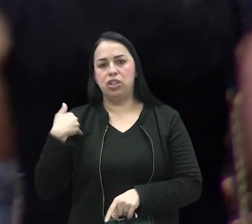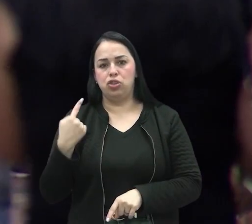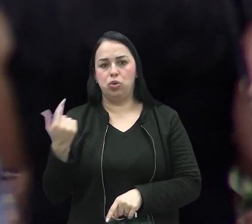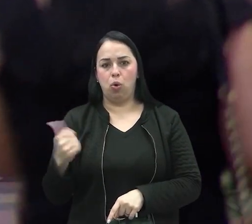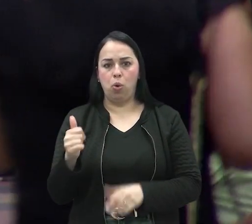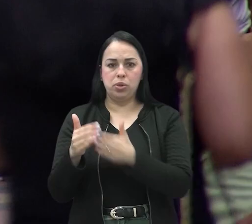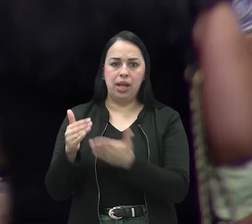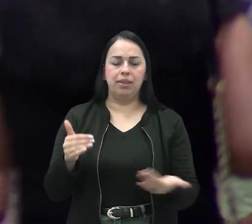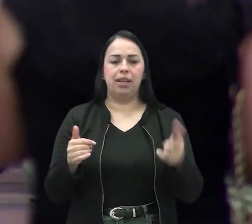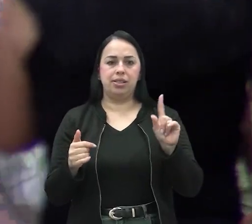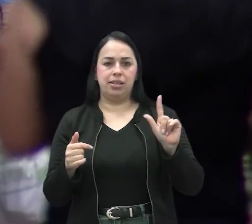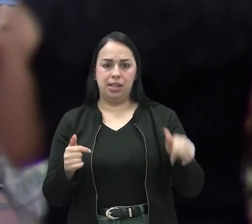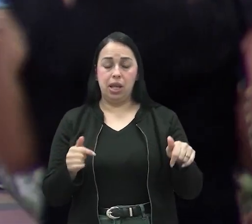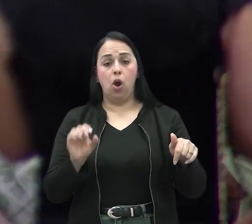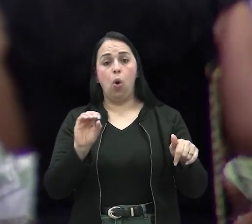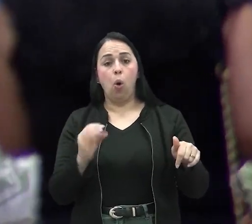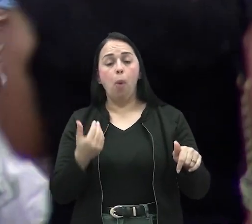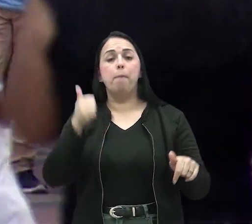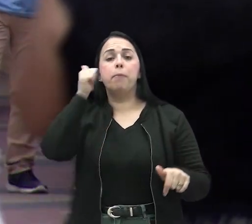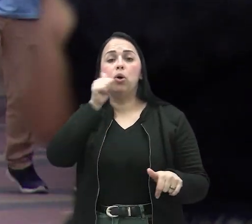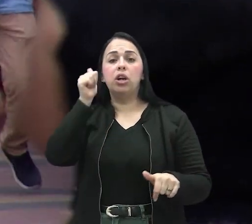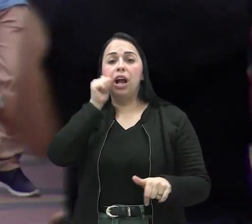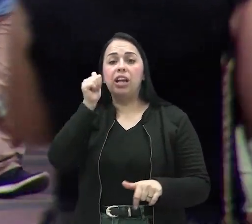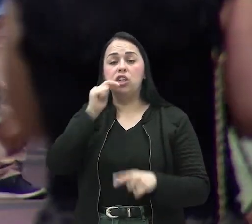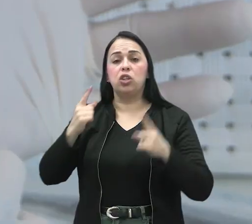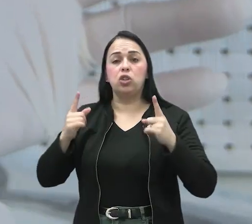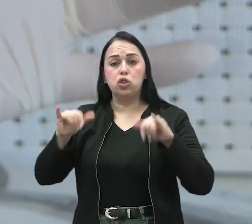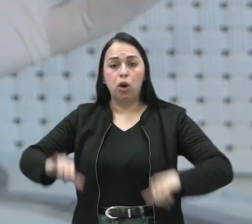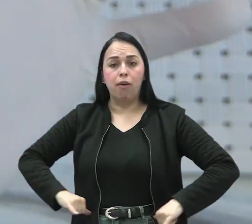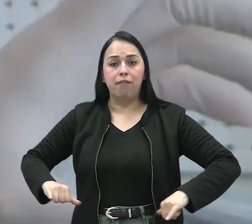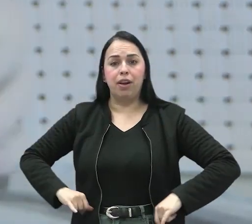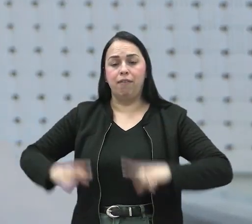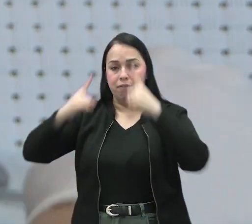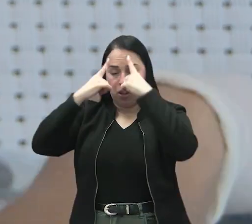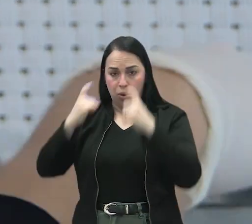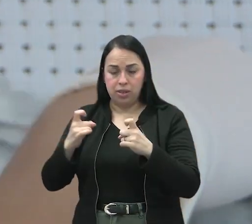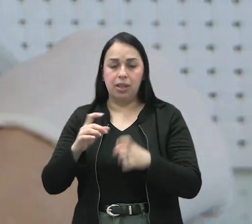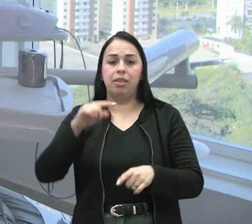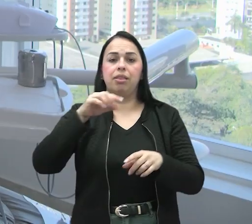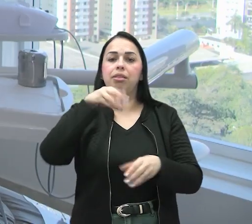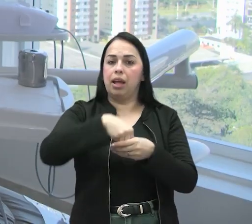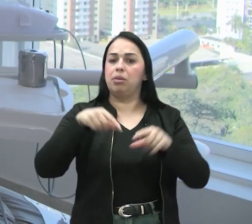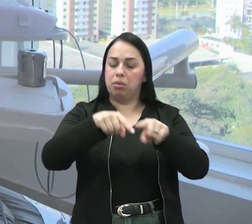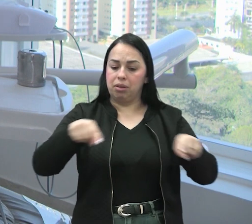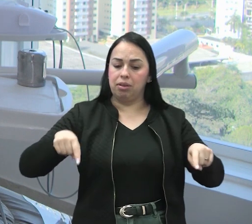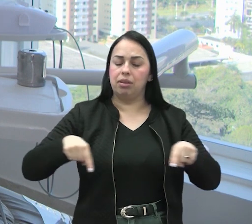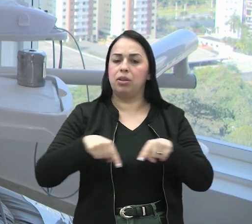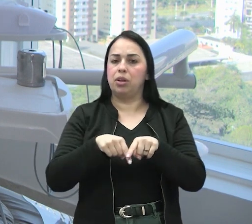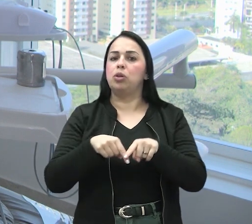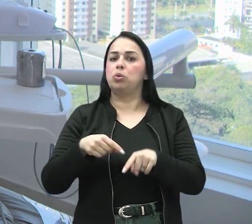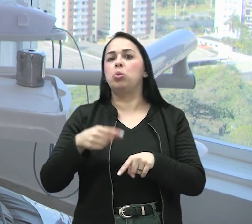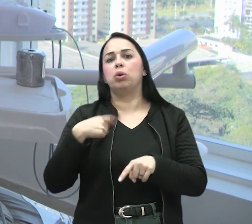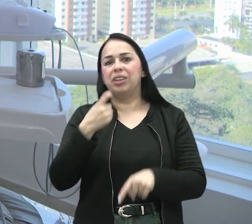a 17 anos ou mulheres vítimas de violência. Todo o tratamento é realizado no consultório do